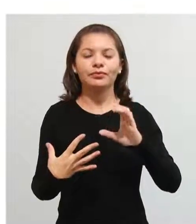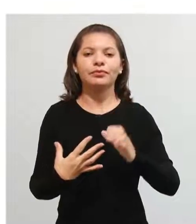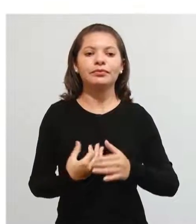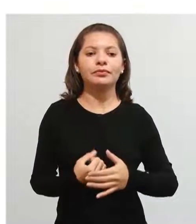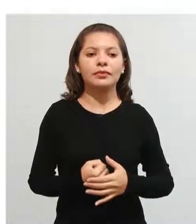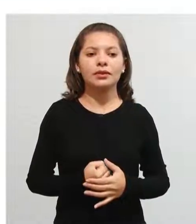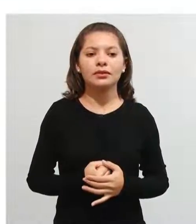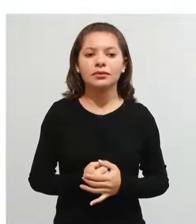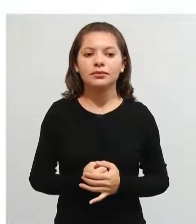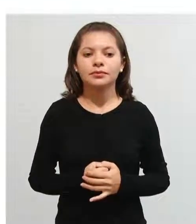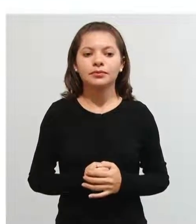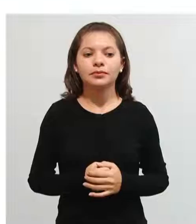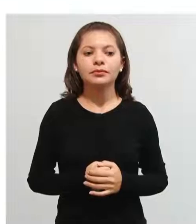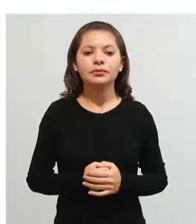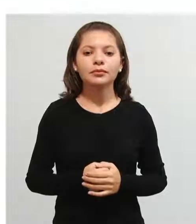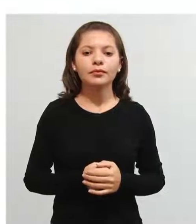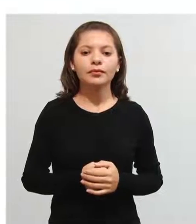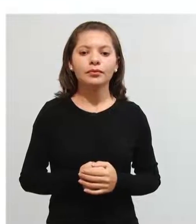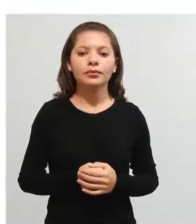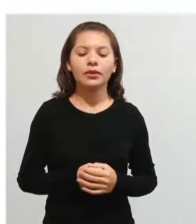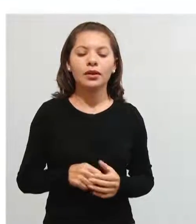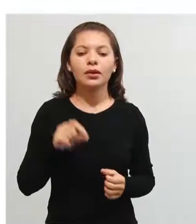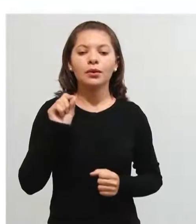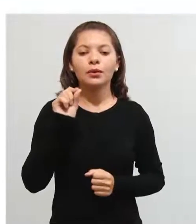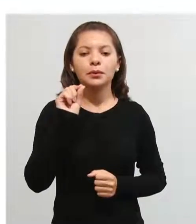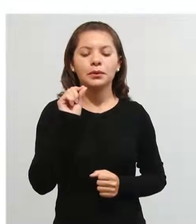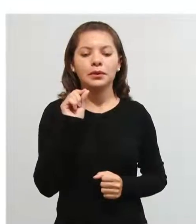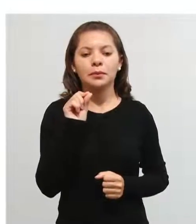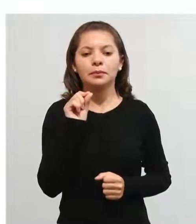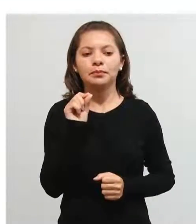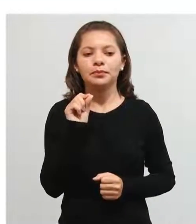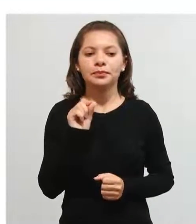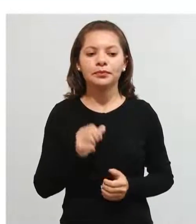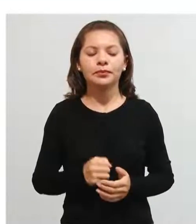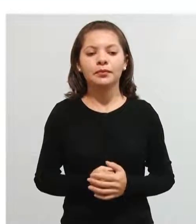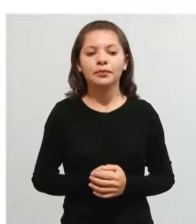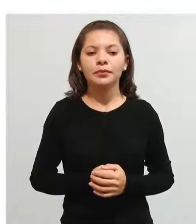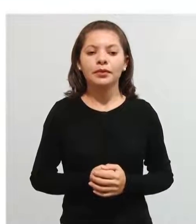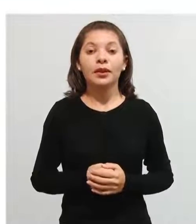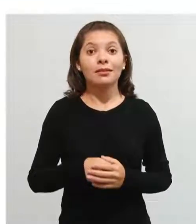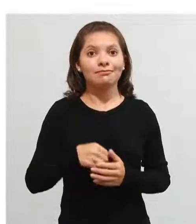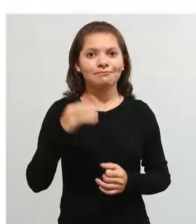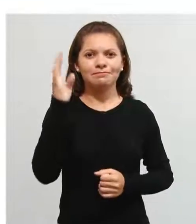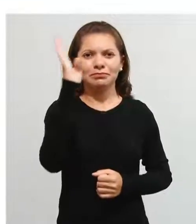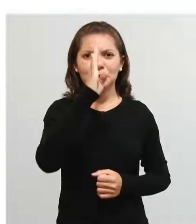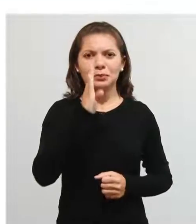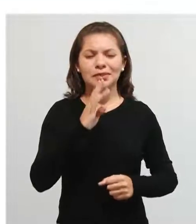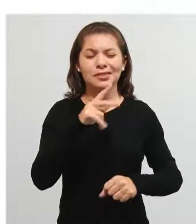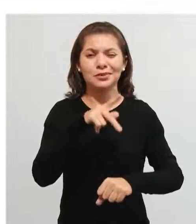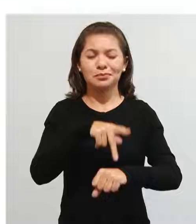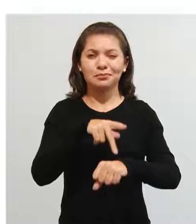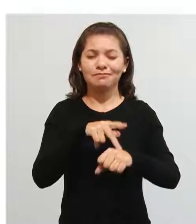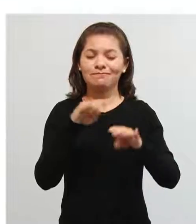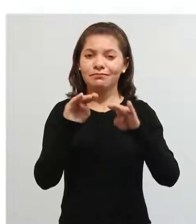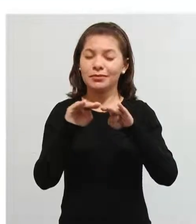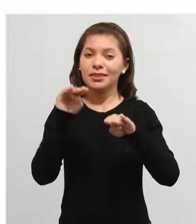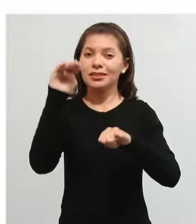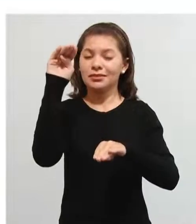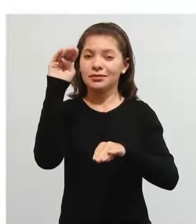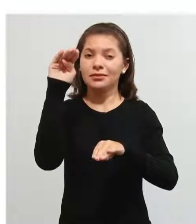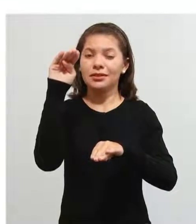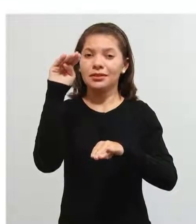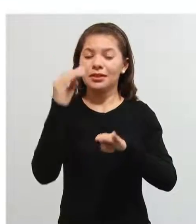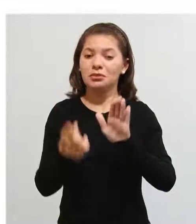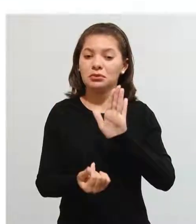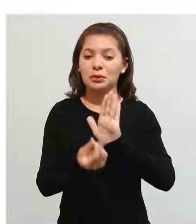sanção. Ocorre que, pelo fato de a carga tributária no Brasil ser um tanto elevada, as pessoas